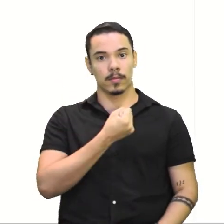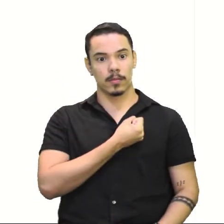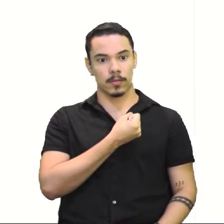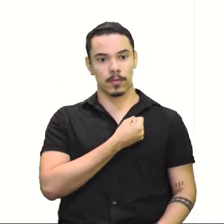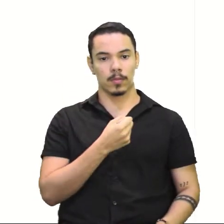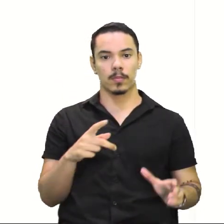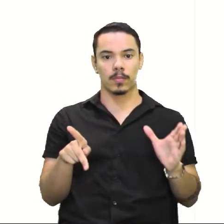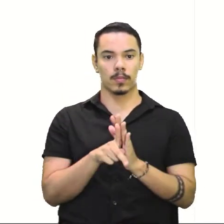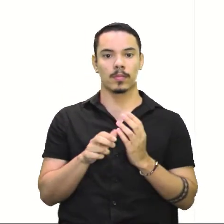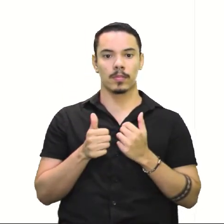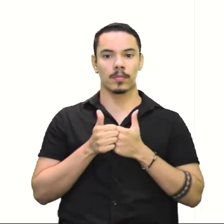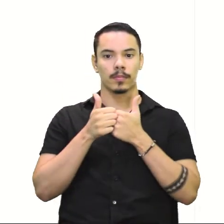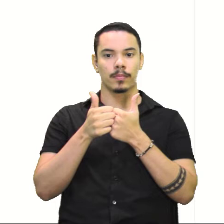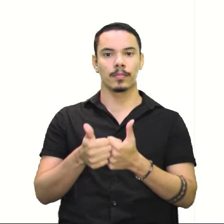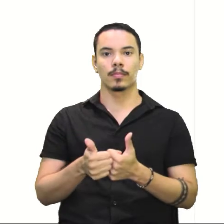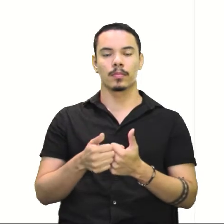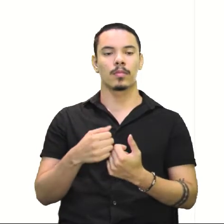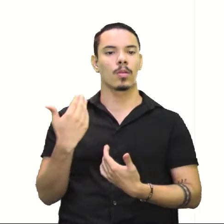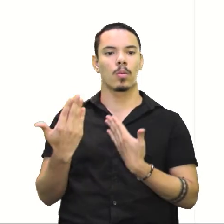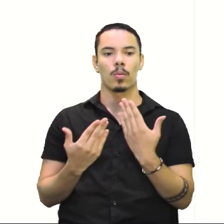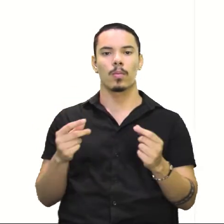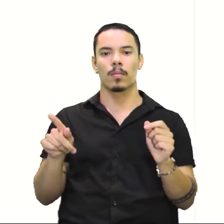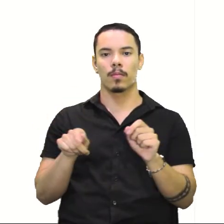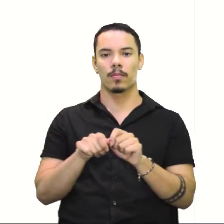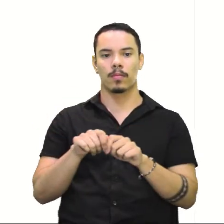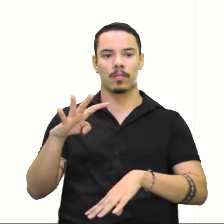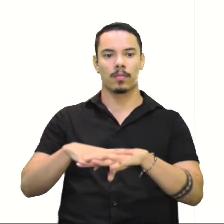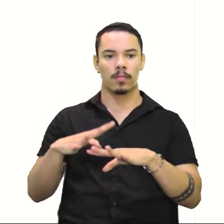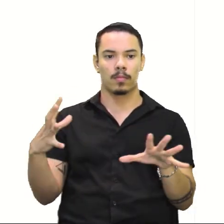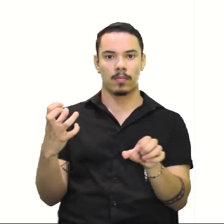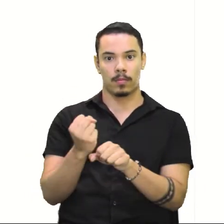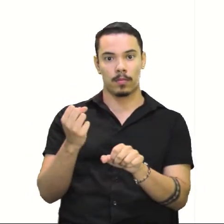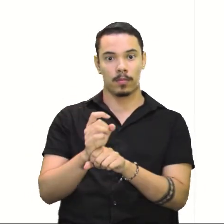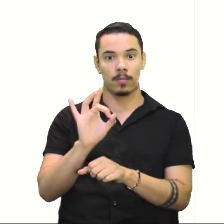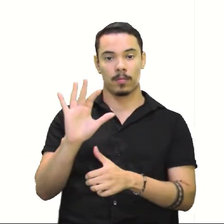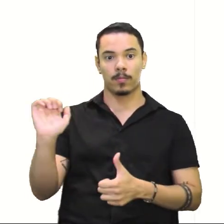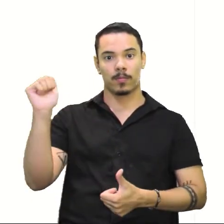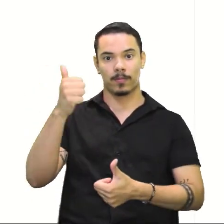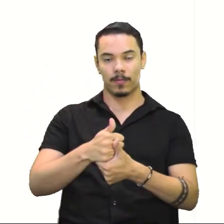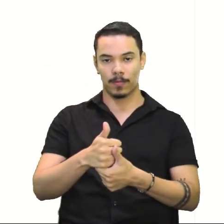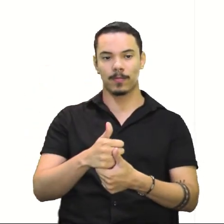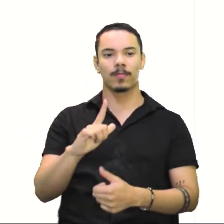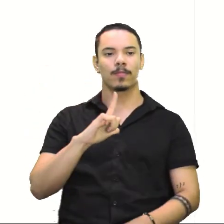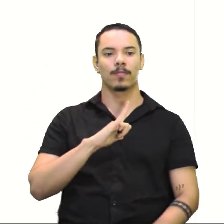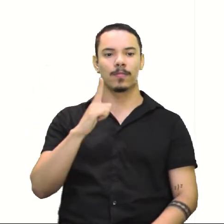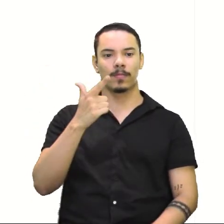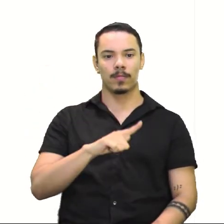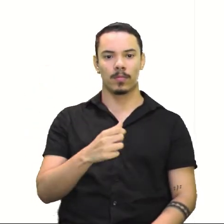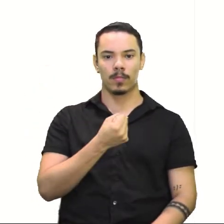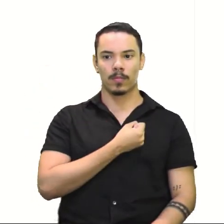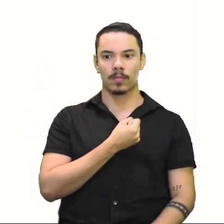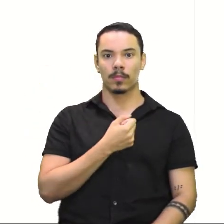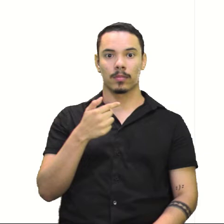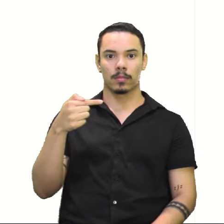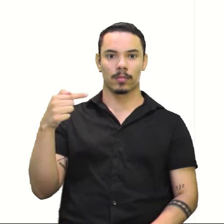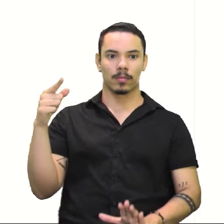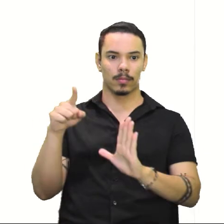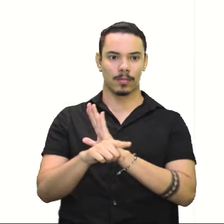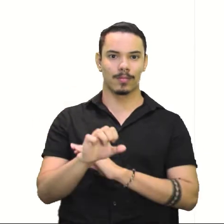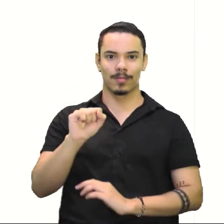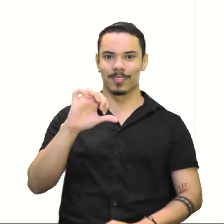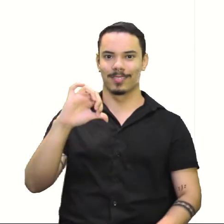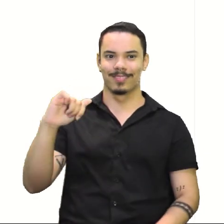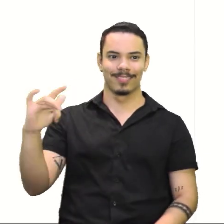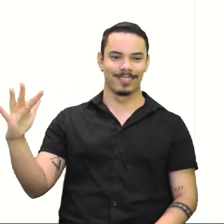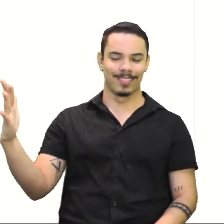numérico é a nossa máquina de calcular, basta substituir. Então, temos mais uma, são 7 perguntas, são 8, são